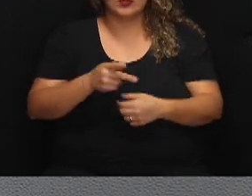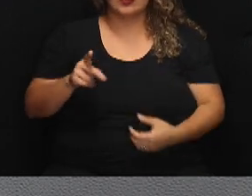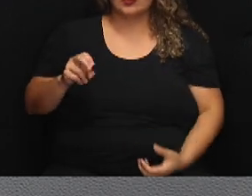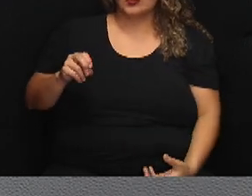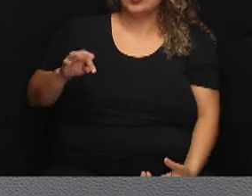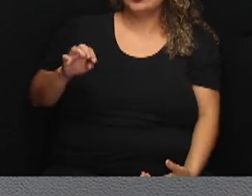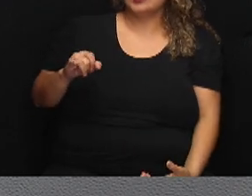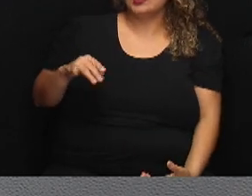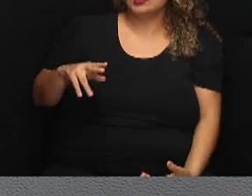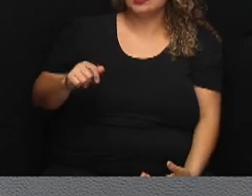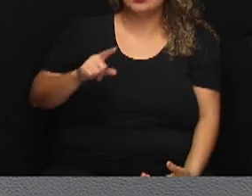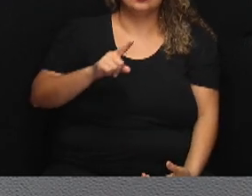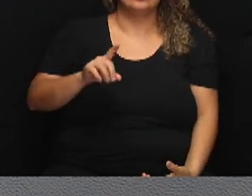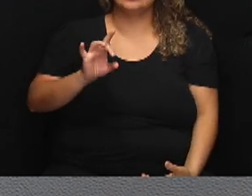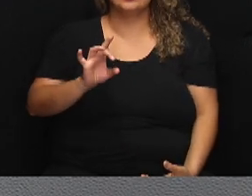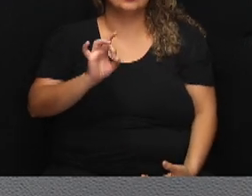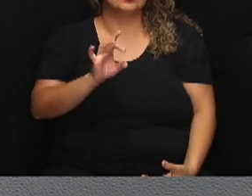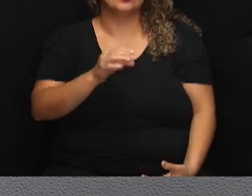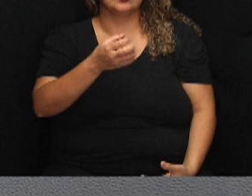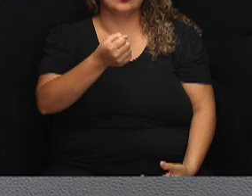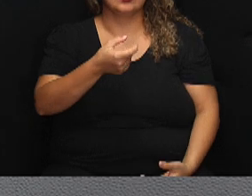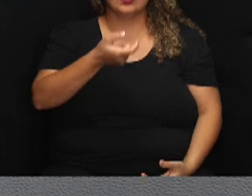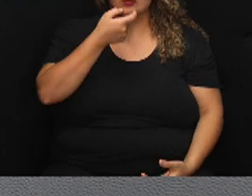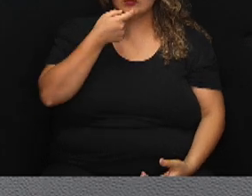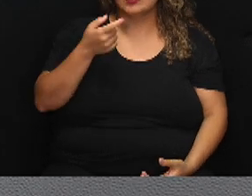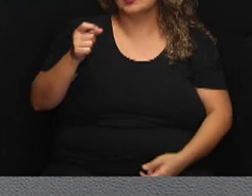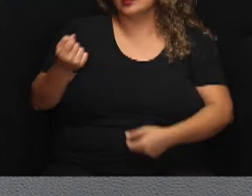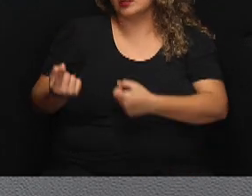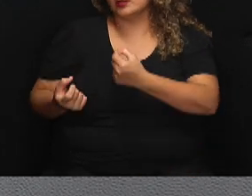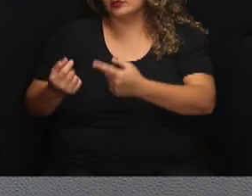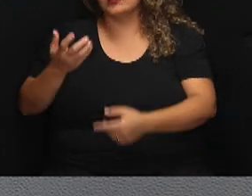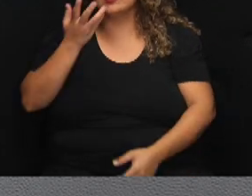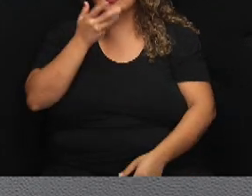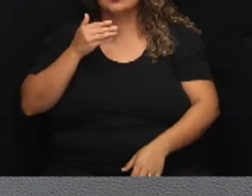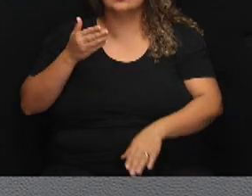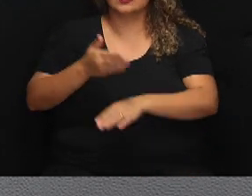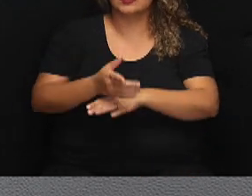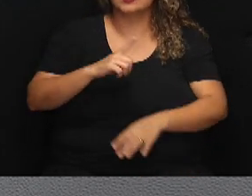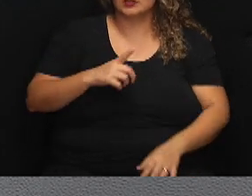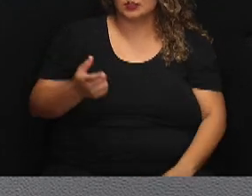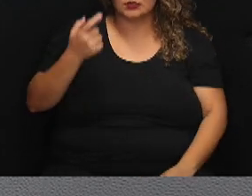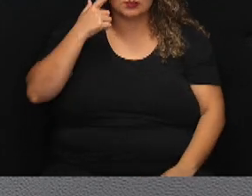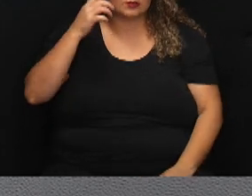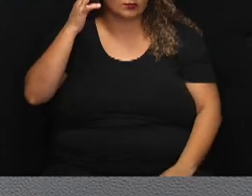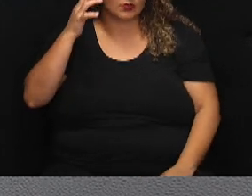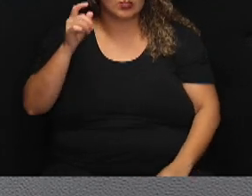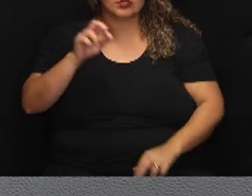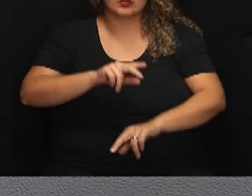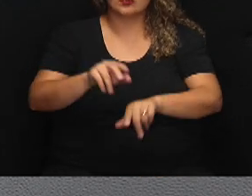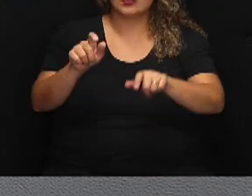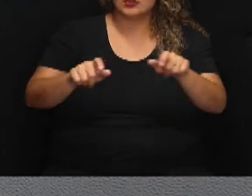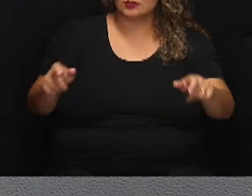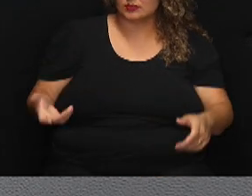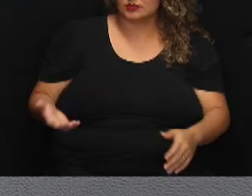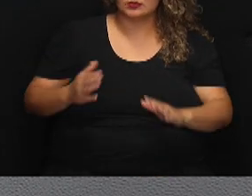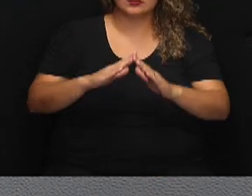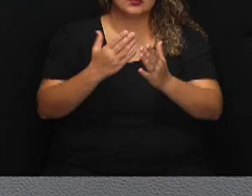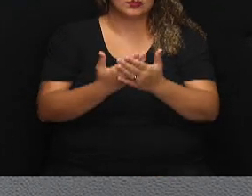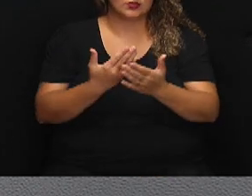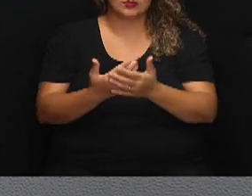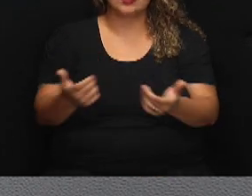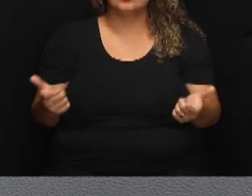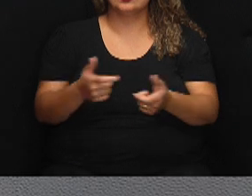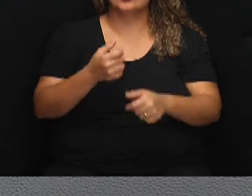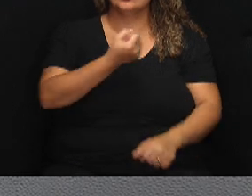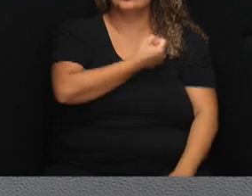proteína, que não era só o leite com bolacha que muitas crianças acabam tendo acesso. Então, se a gente pensar que muitas escolas, né, têm inclusive diminuído o número de